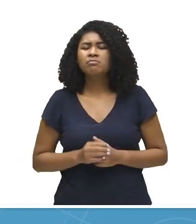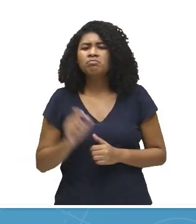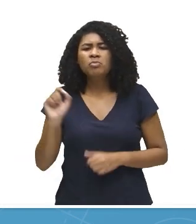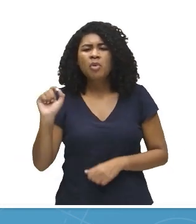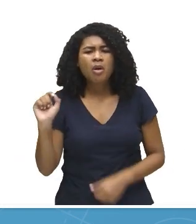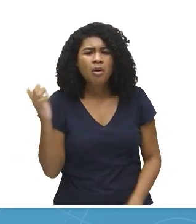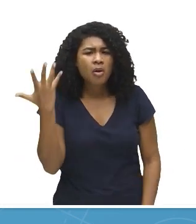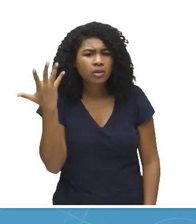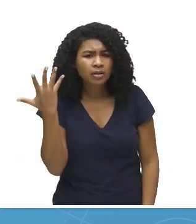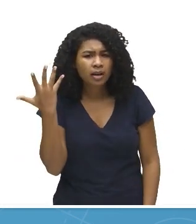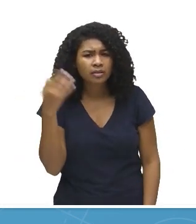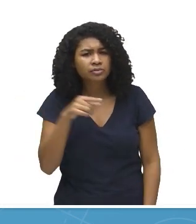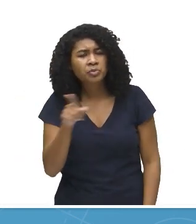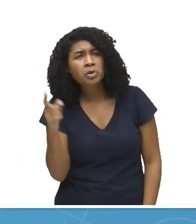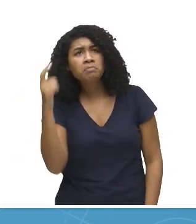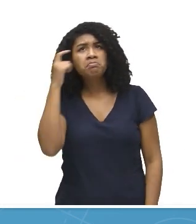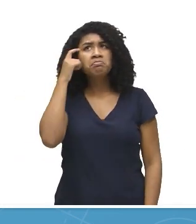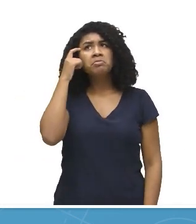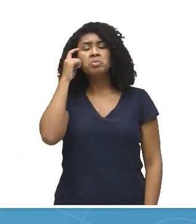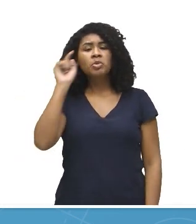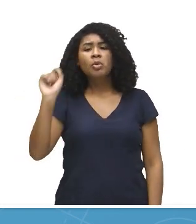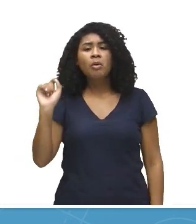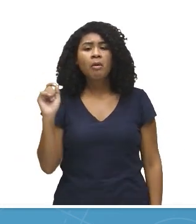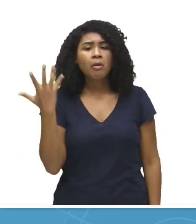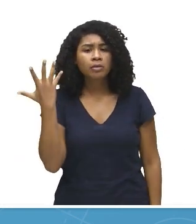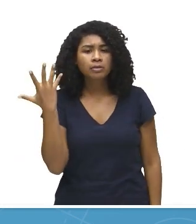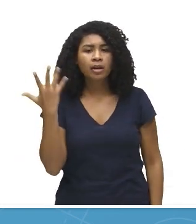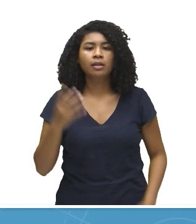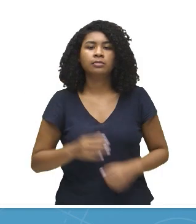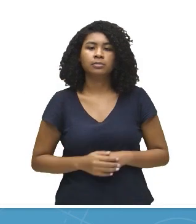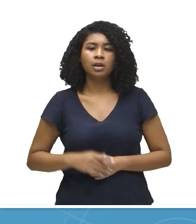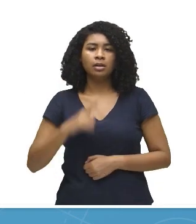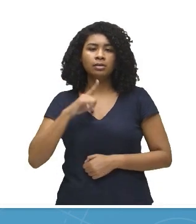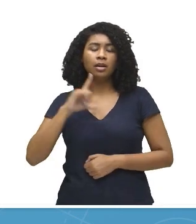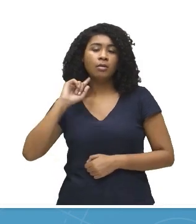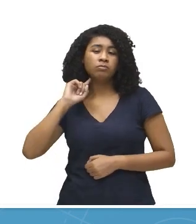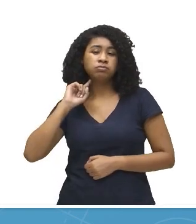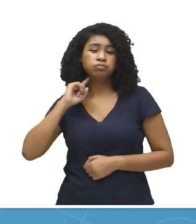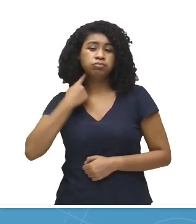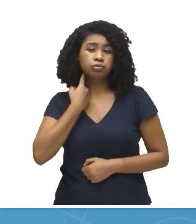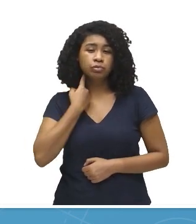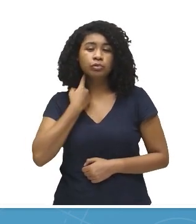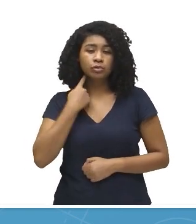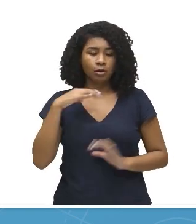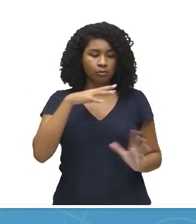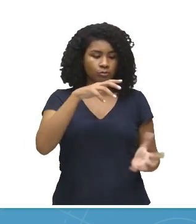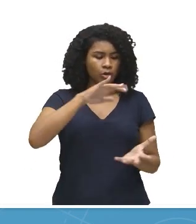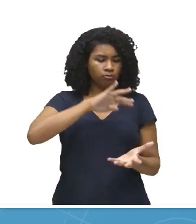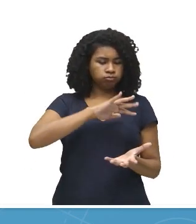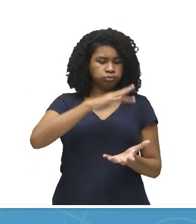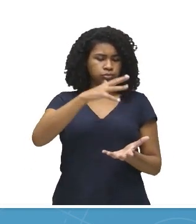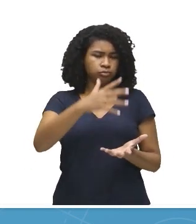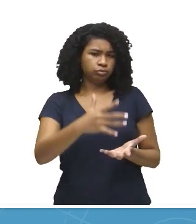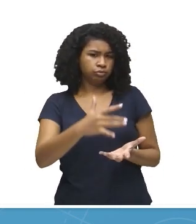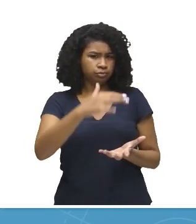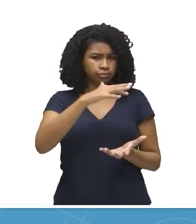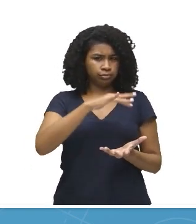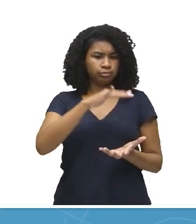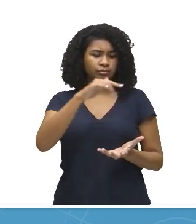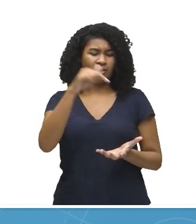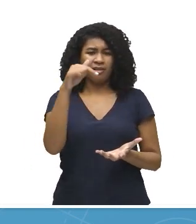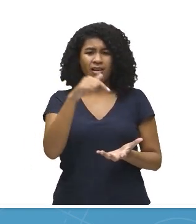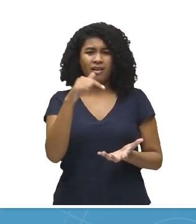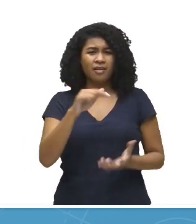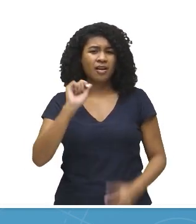for pensar aí rapidinho, a poluição aí na atmosfera, né? Então, no geral, a gente tem o ar